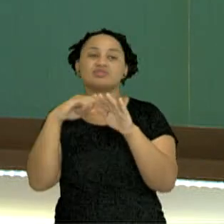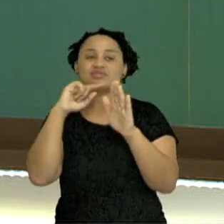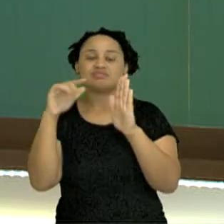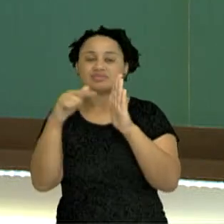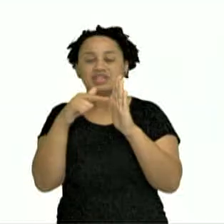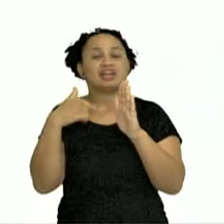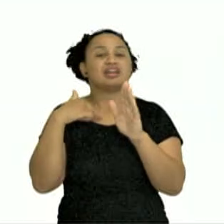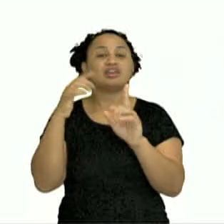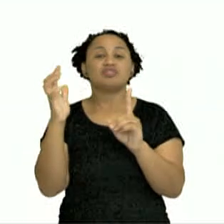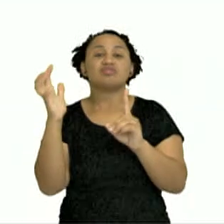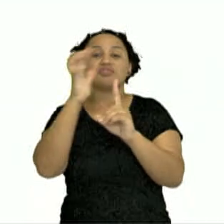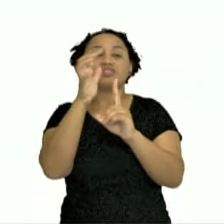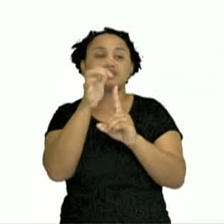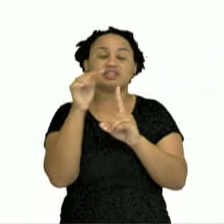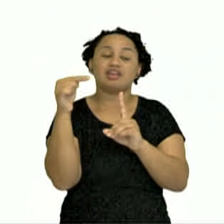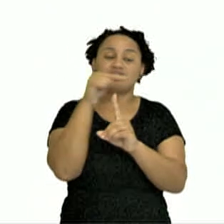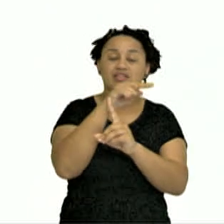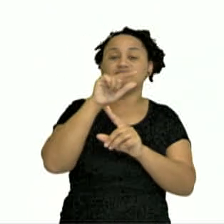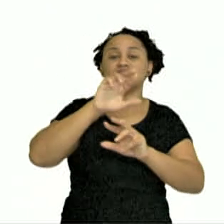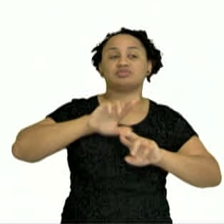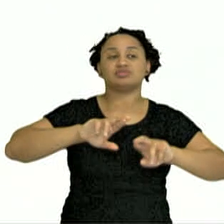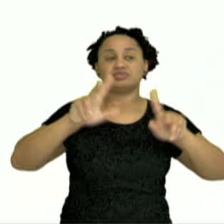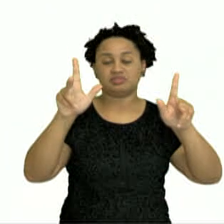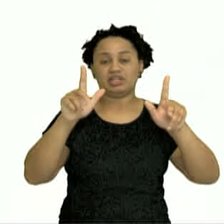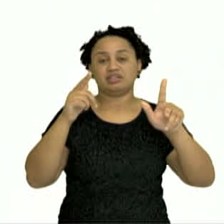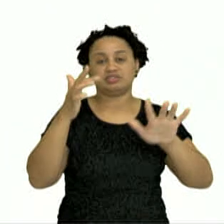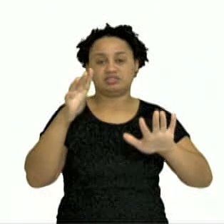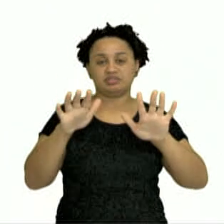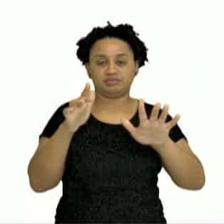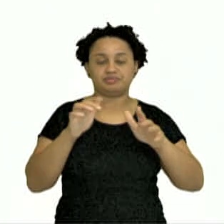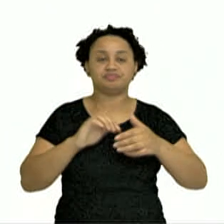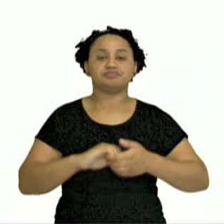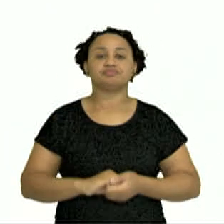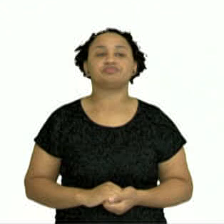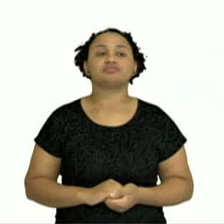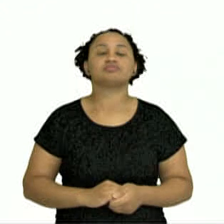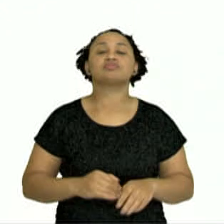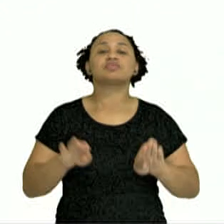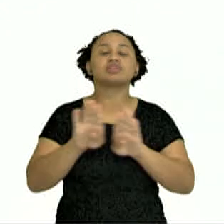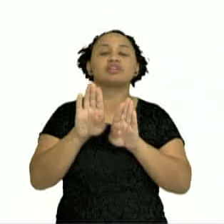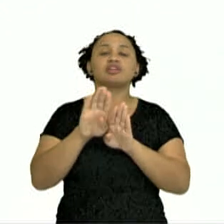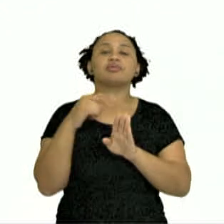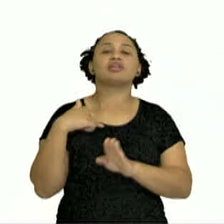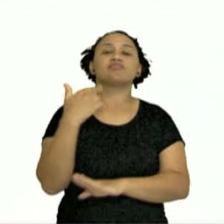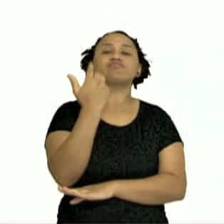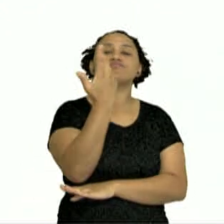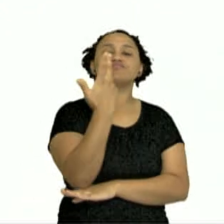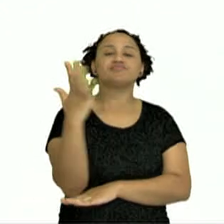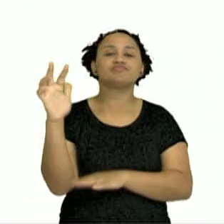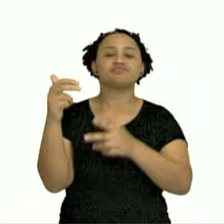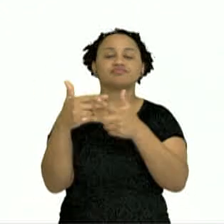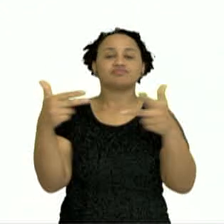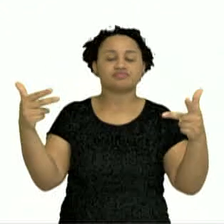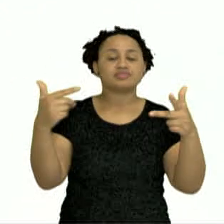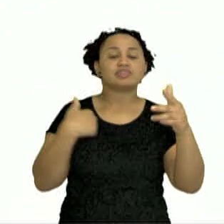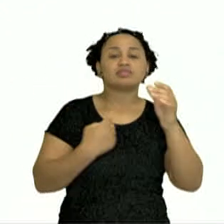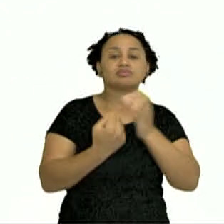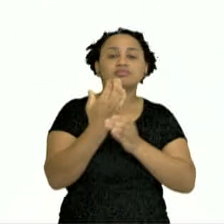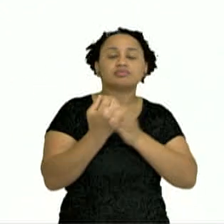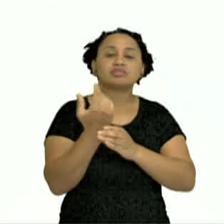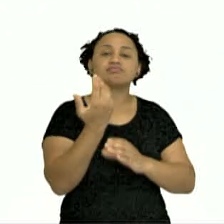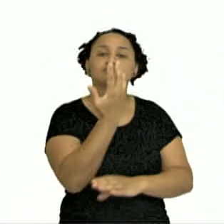influenciando diretamente no clima de uma determinada localidade. E também a vegetação. As formações vegetais